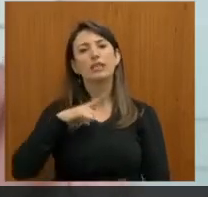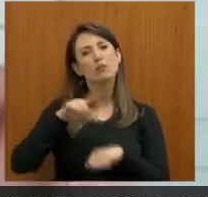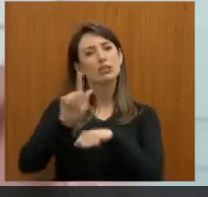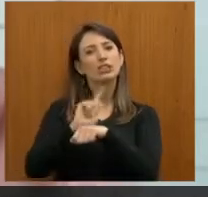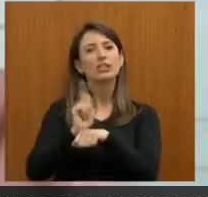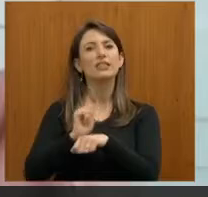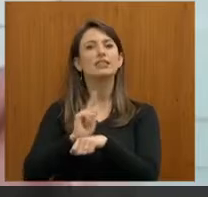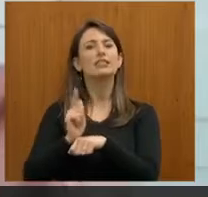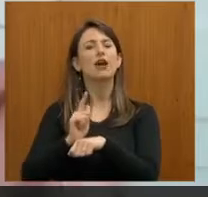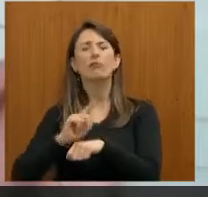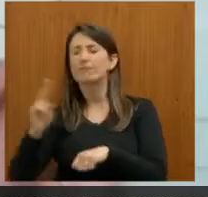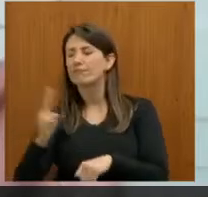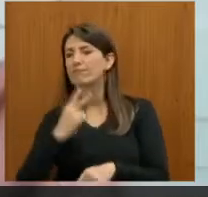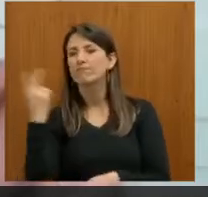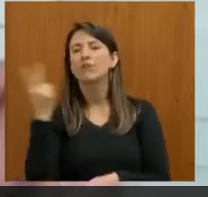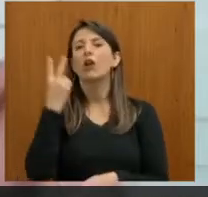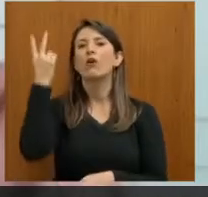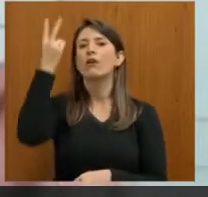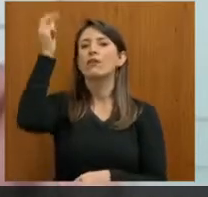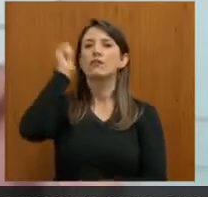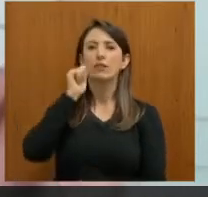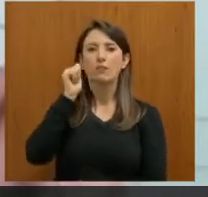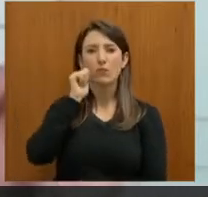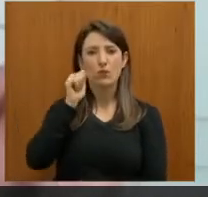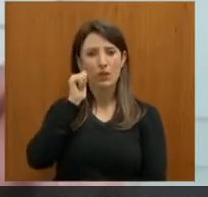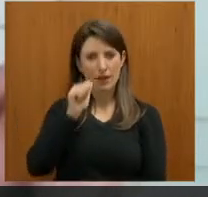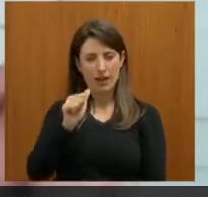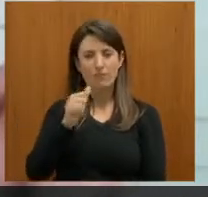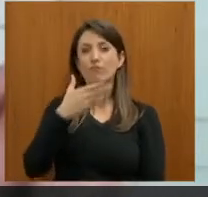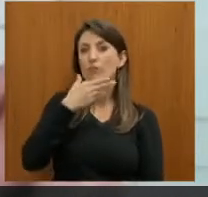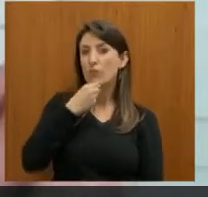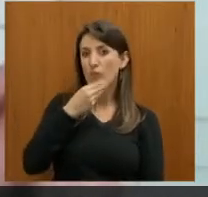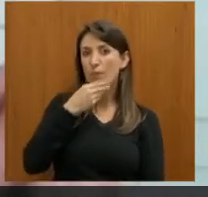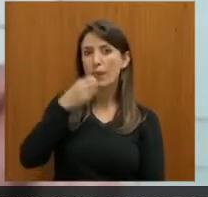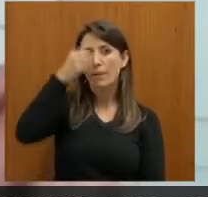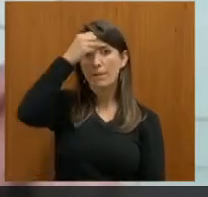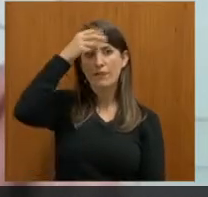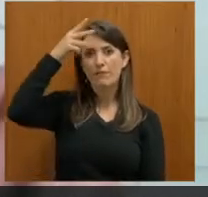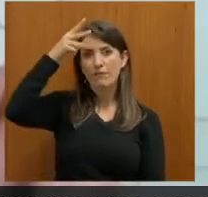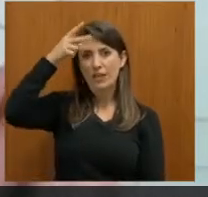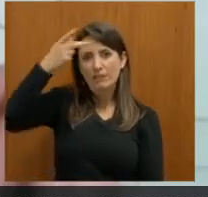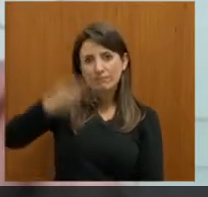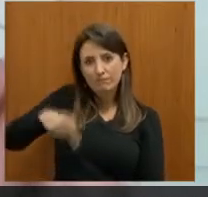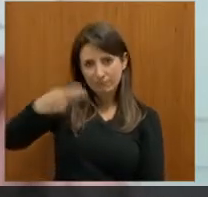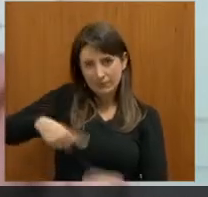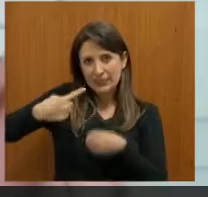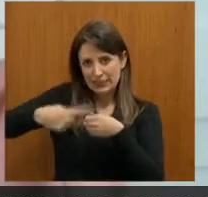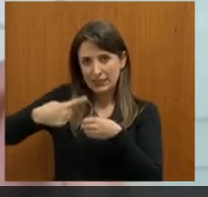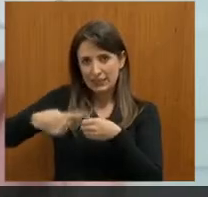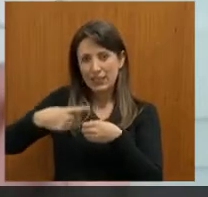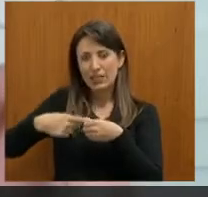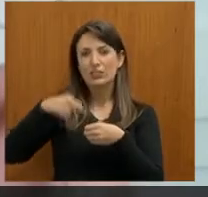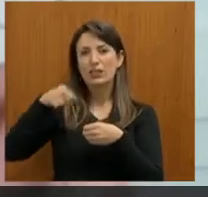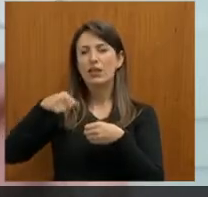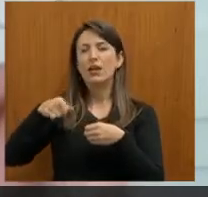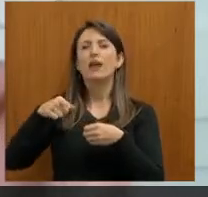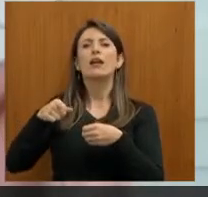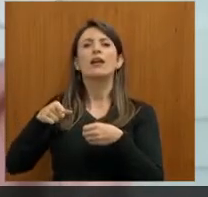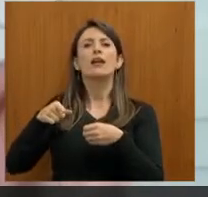gestão que valoriza a mulher o Prefeito de Bom Despacho ele